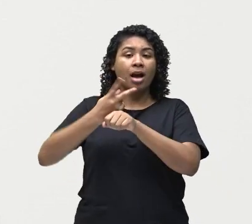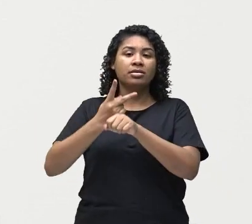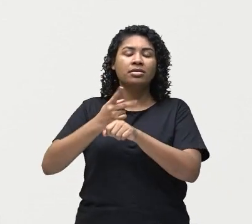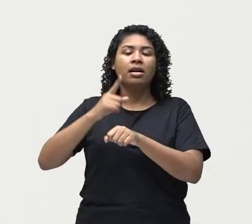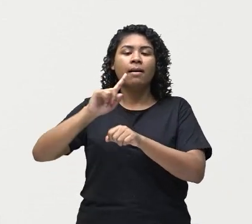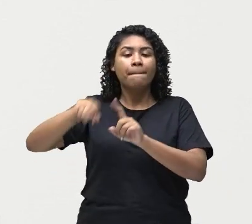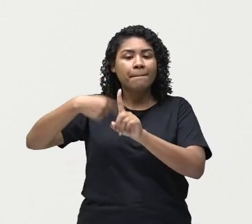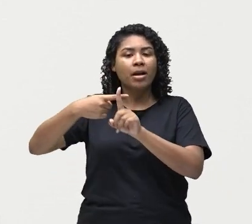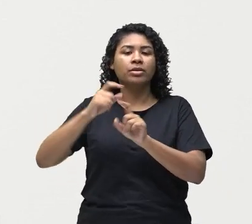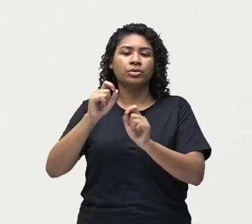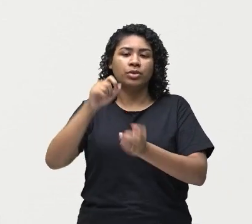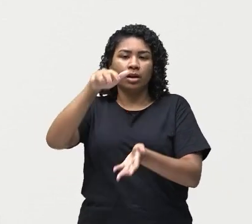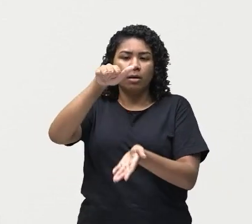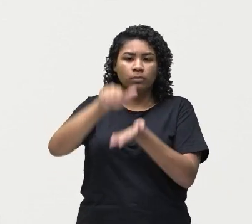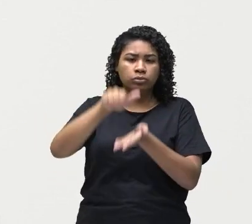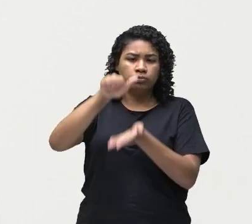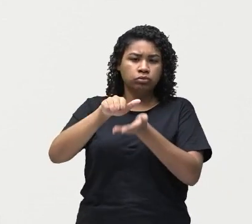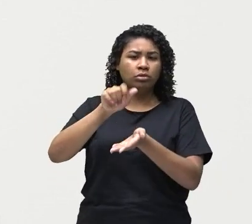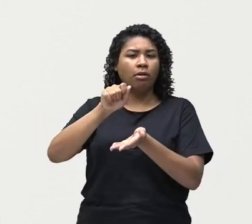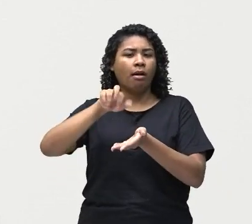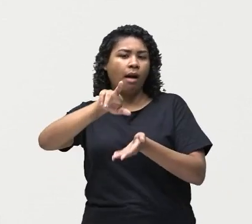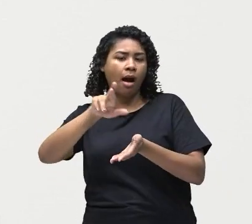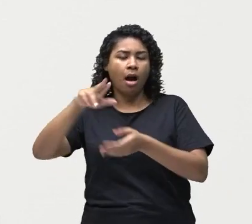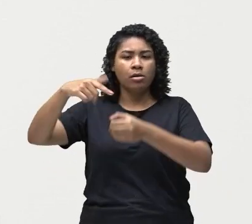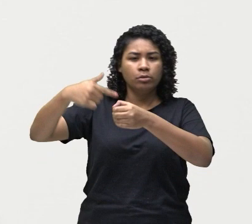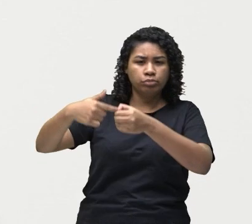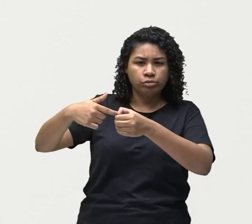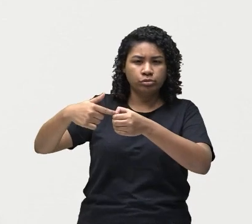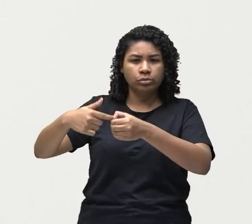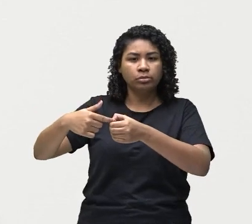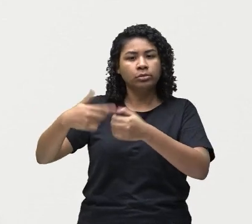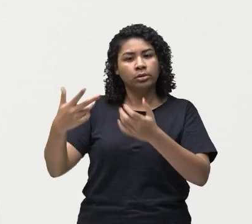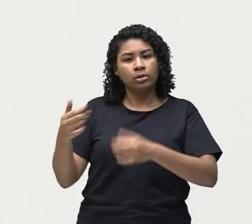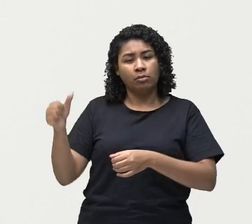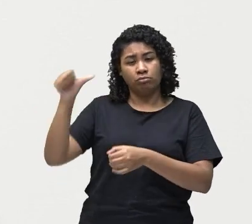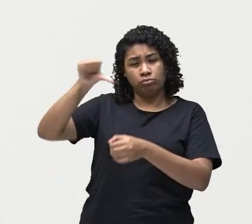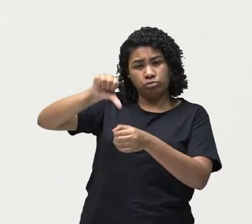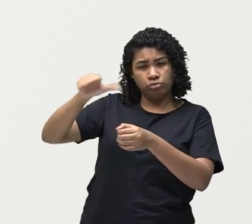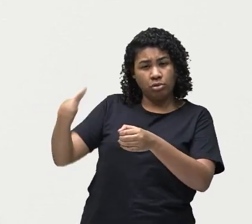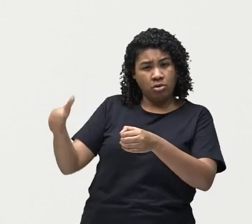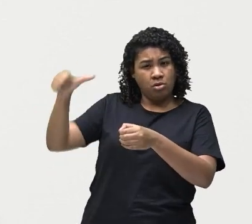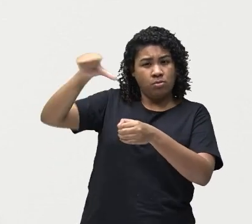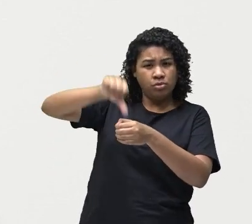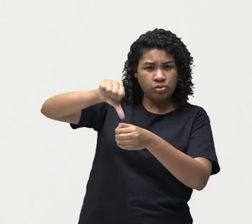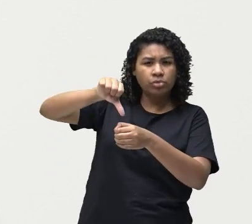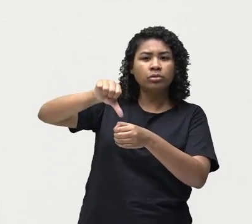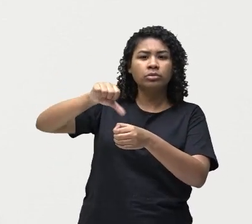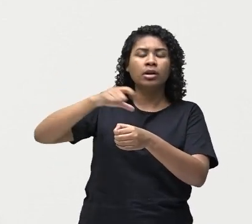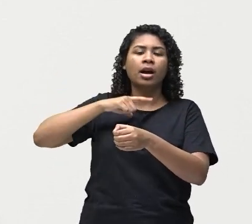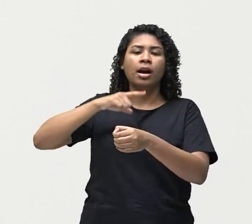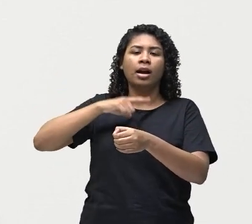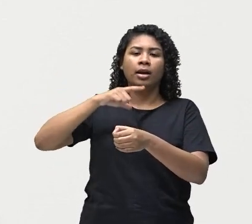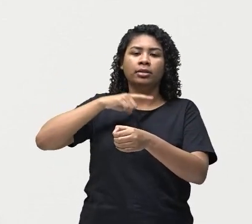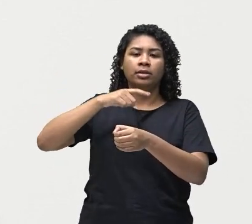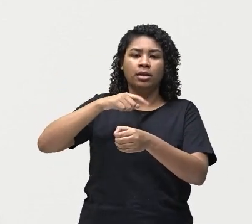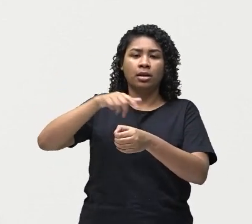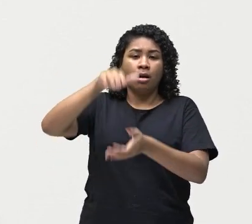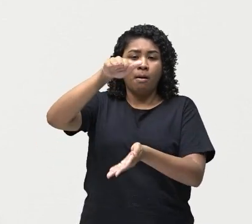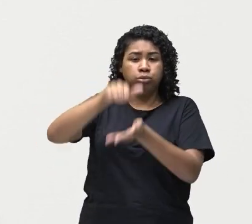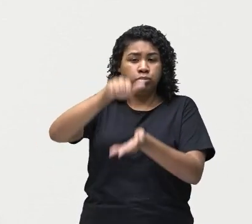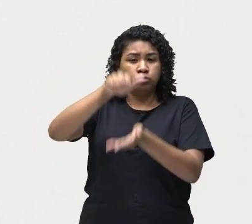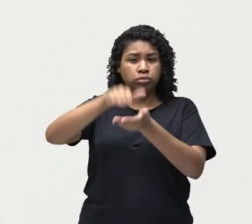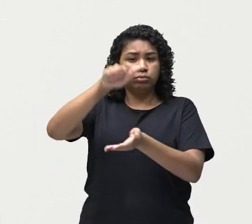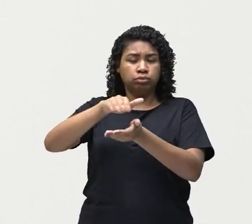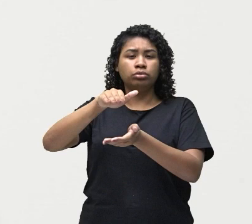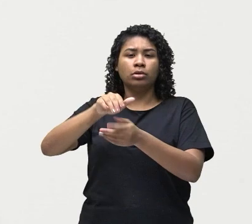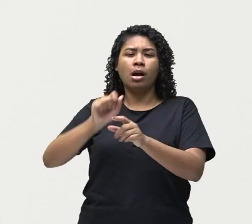combustível vamos imaginar que esse combustível é gasolina colocou gasolina colocou o a a vela de ignição vai gerar ali o processo